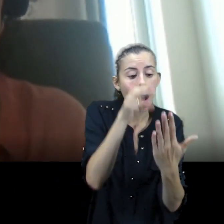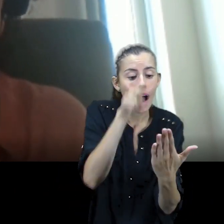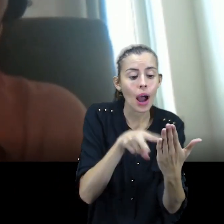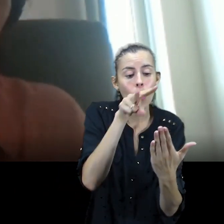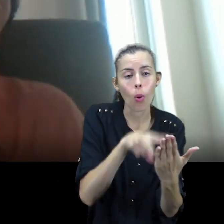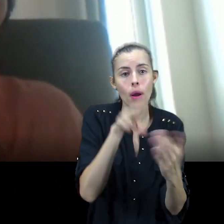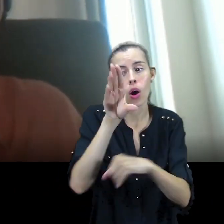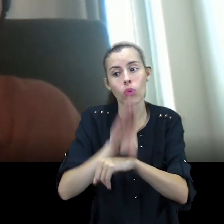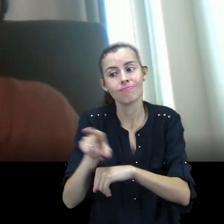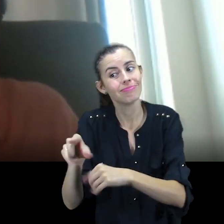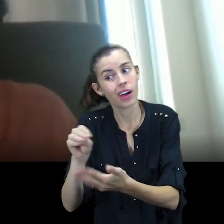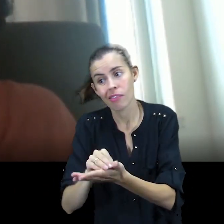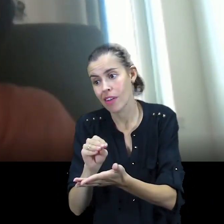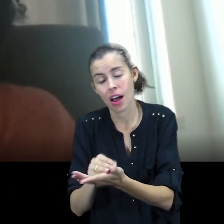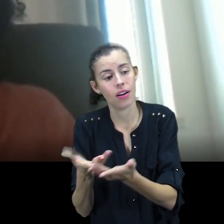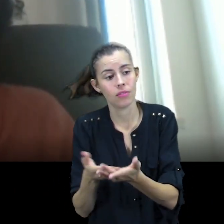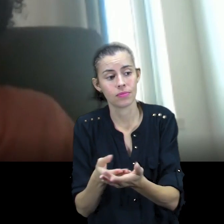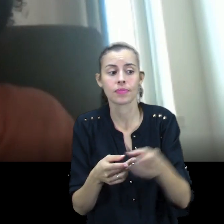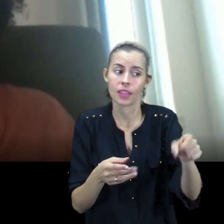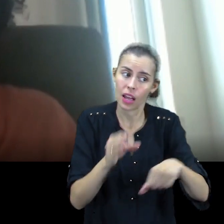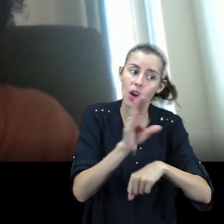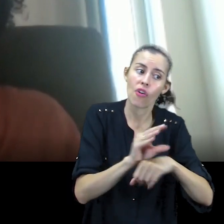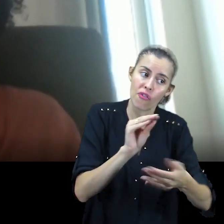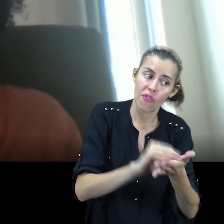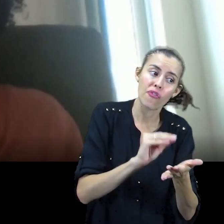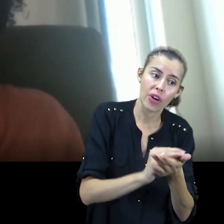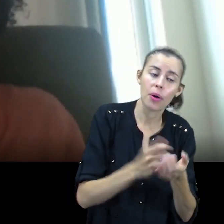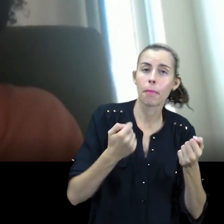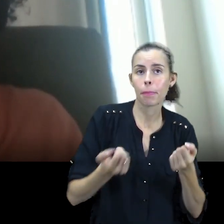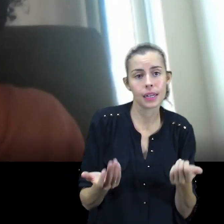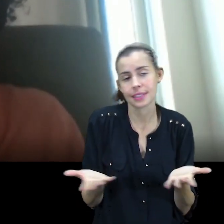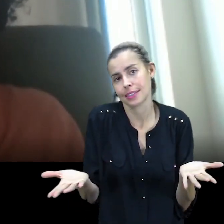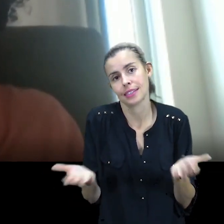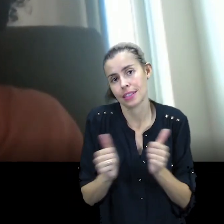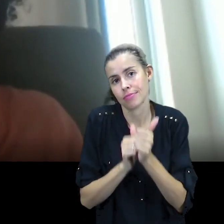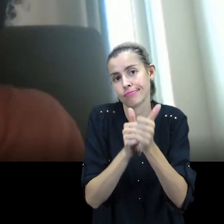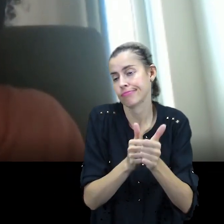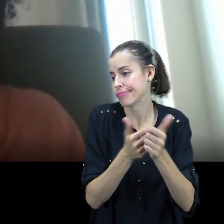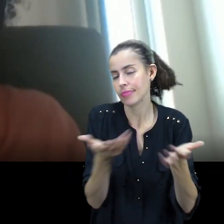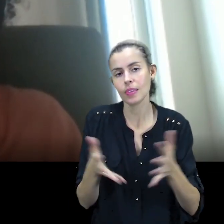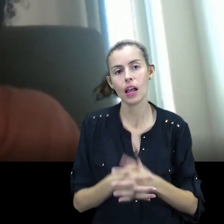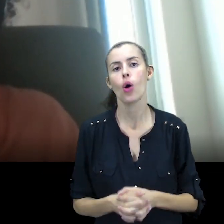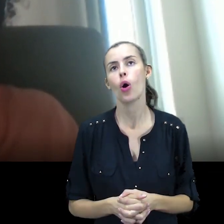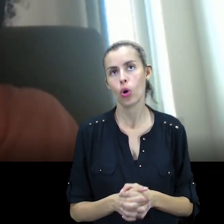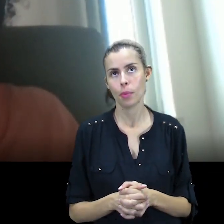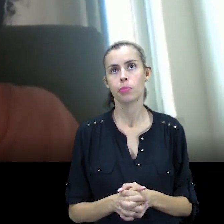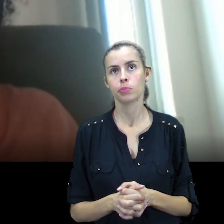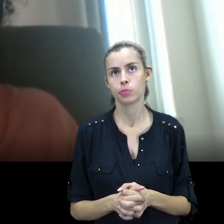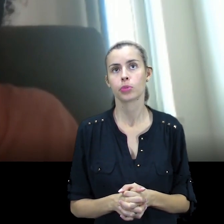inclusão desses cursos, dos componentes para a educação para a cidadania. Então, nesse momento, a nossa avaliação é de